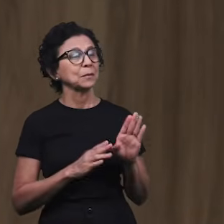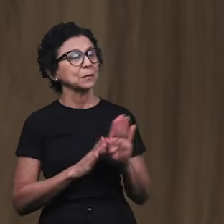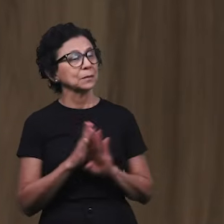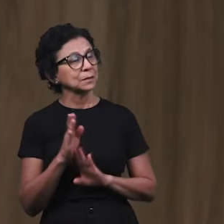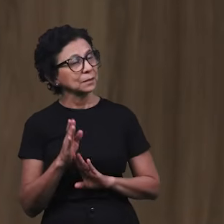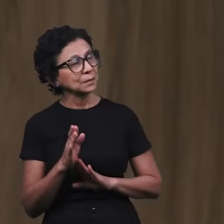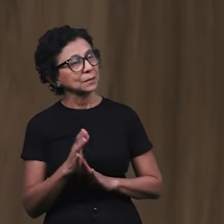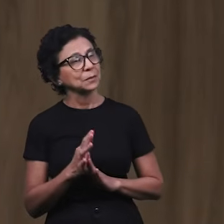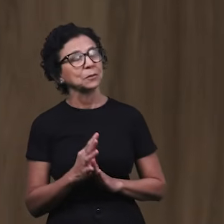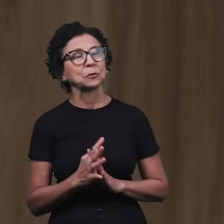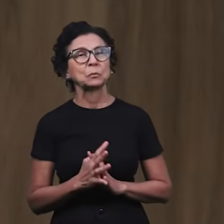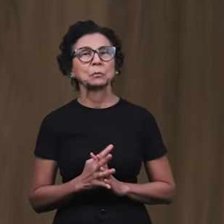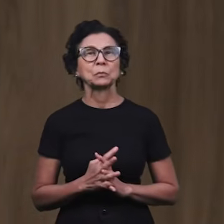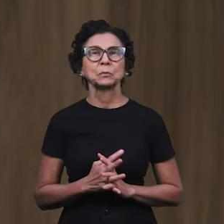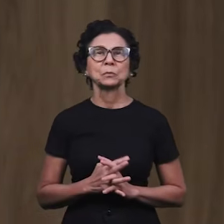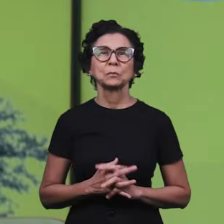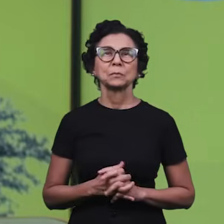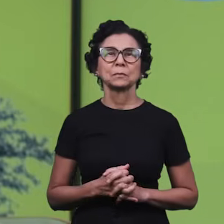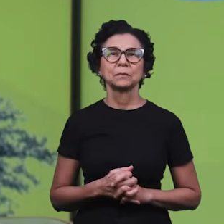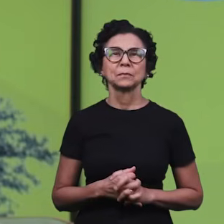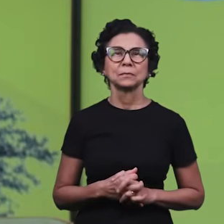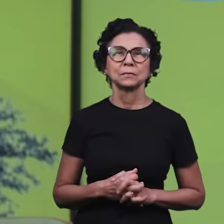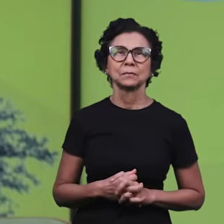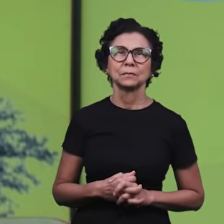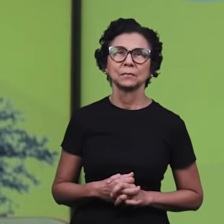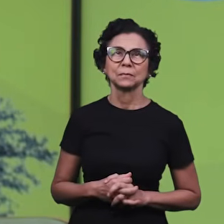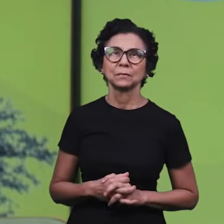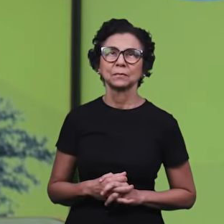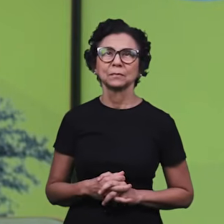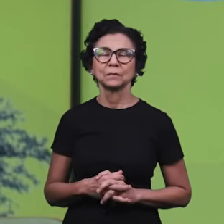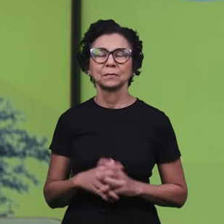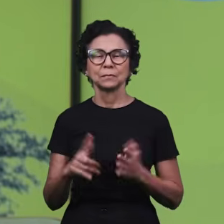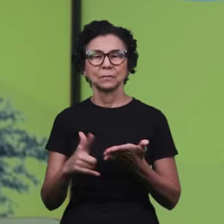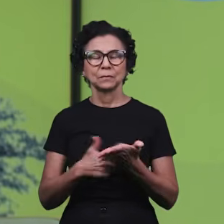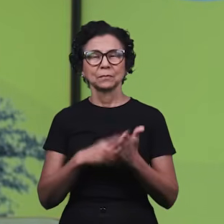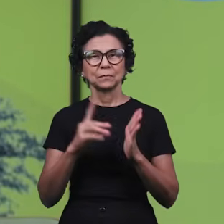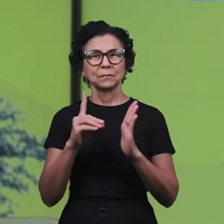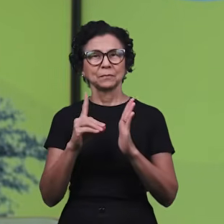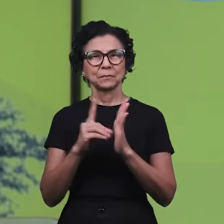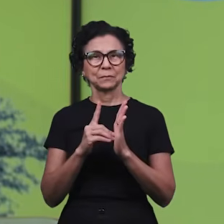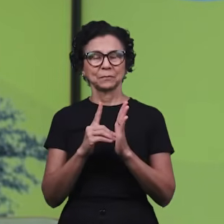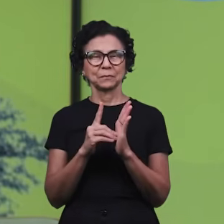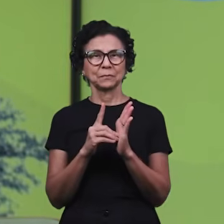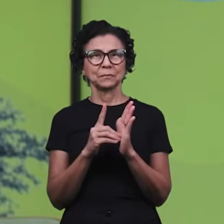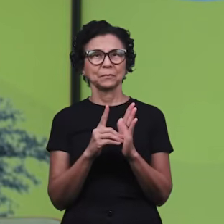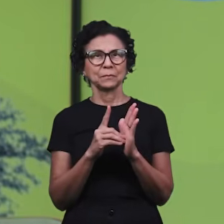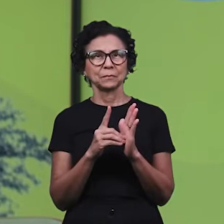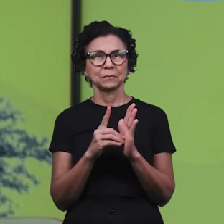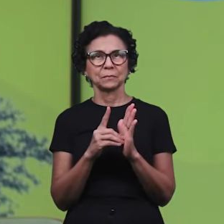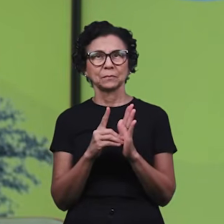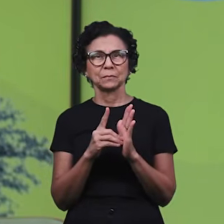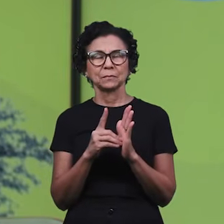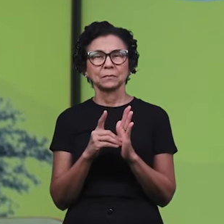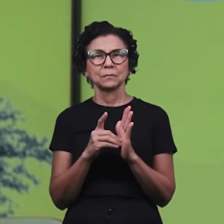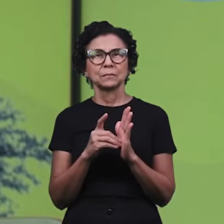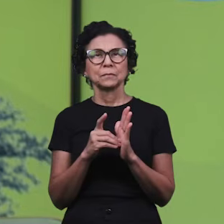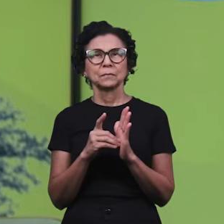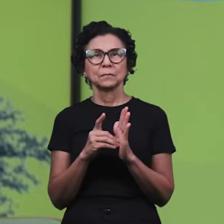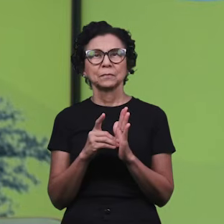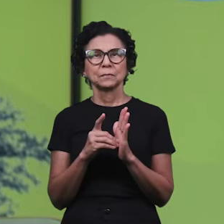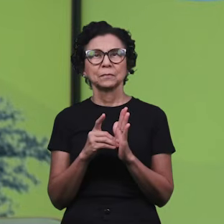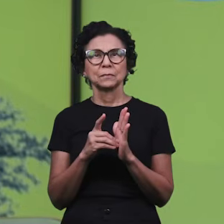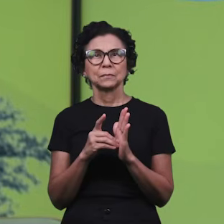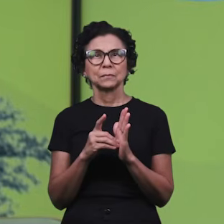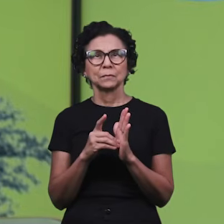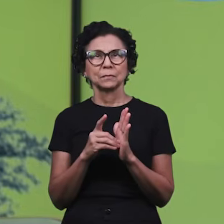nosso conselho? O texto se encontra em Deuteronômio, no capítulo